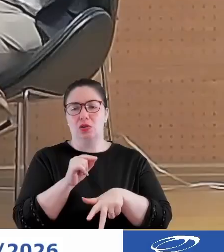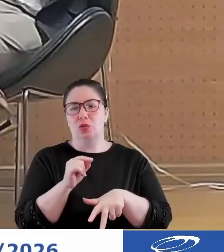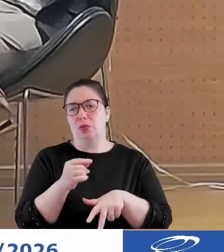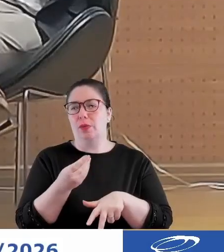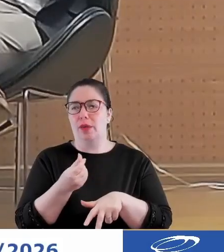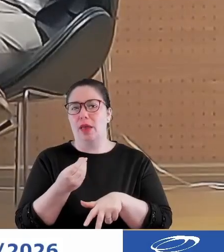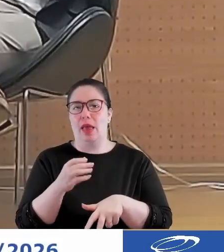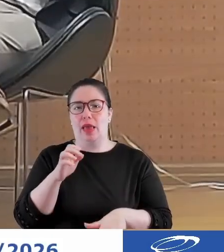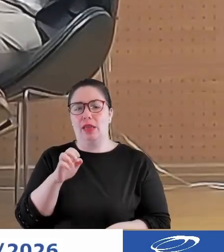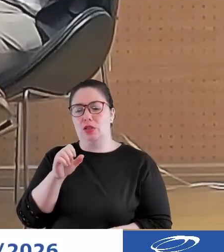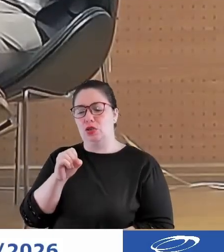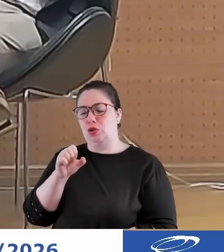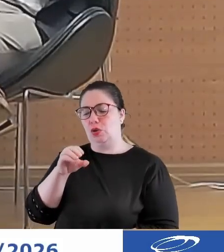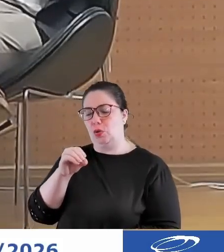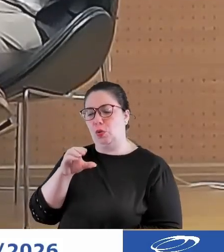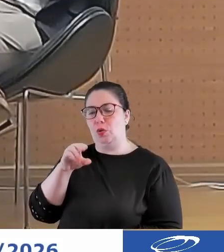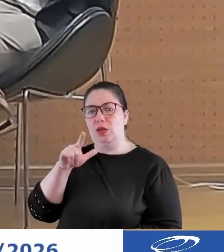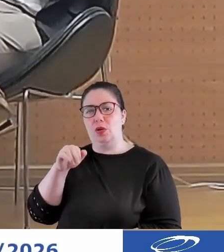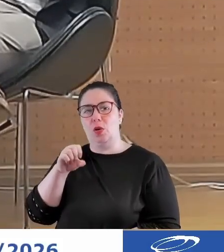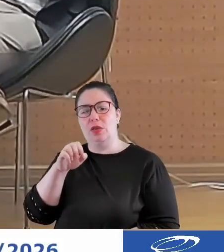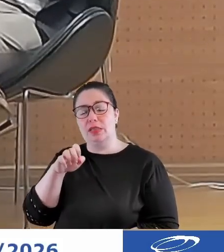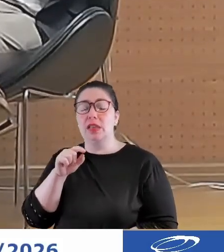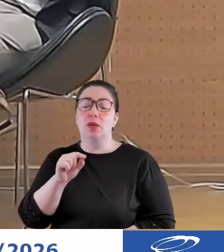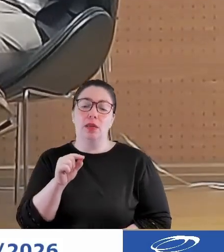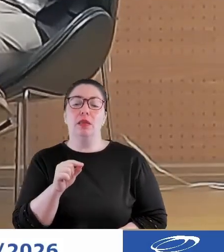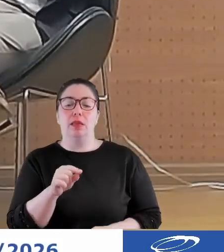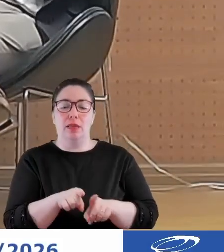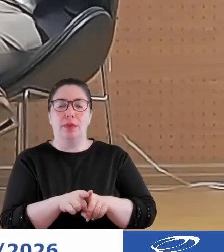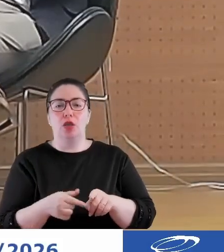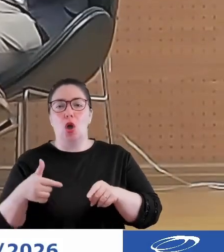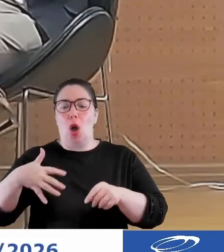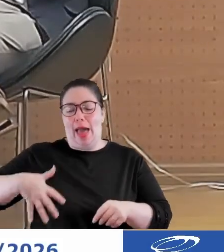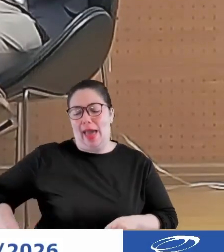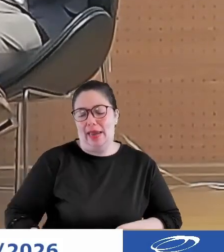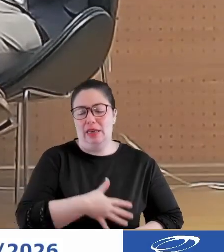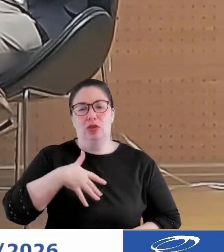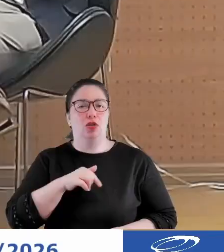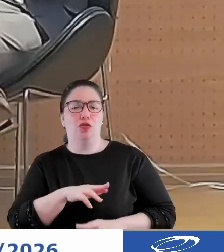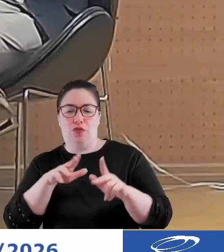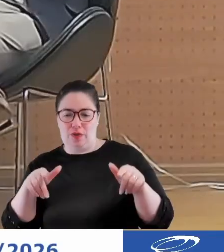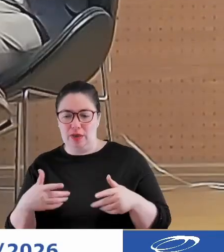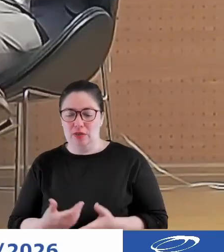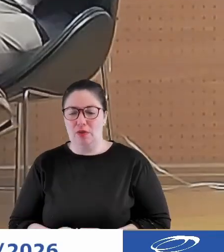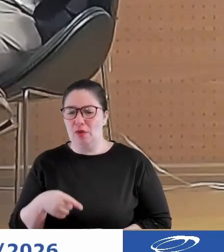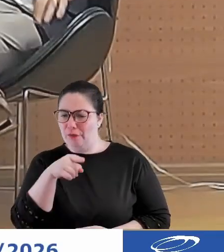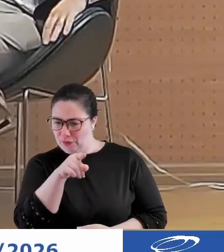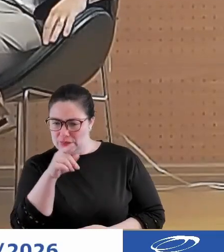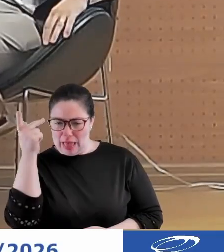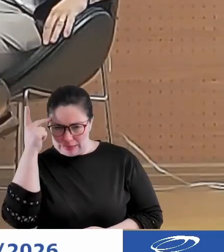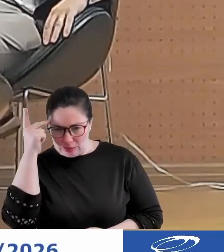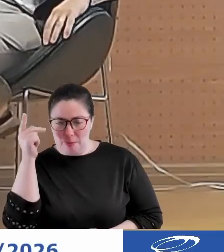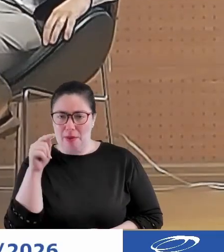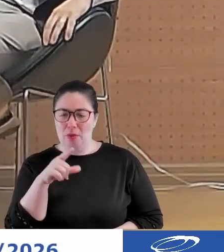escoliose neuropática, né, neurológica, com neuroescoliose, os pacientes mais graves. Vocês aí no Einstein fazem algum tipo de